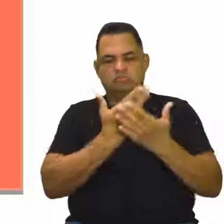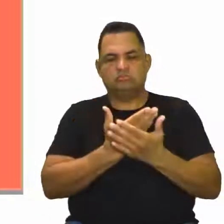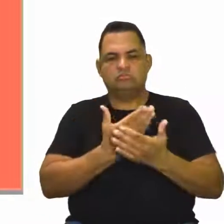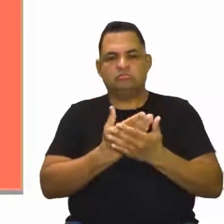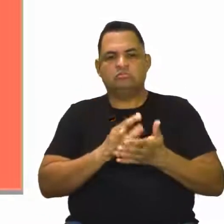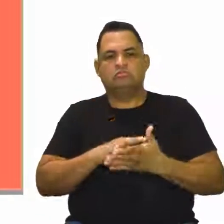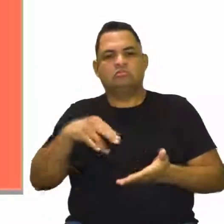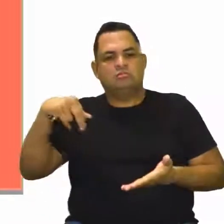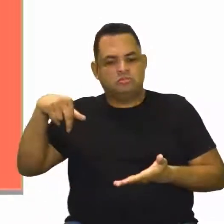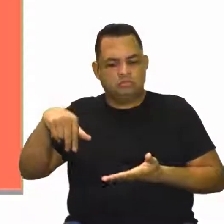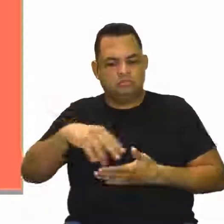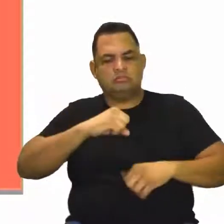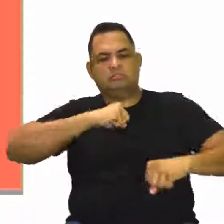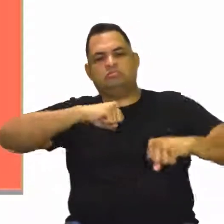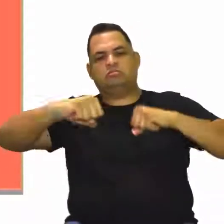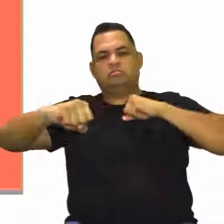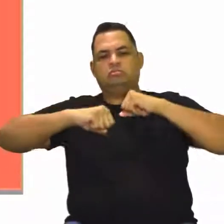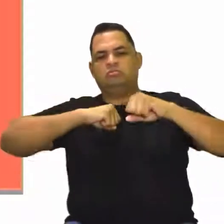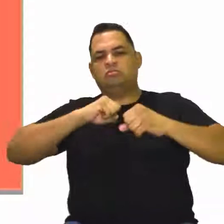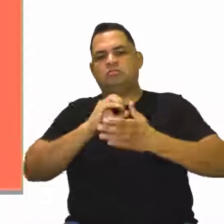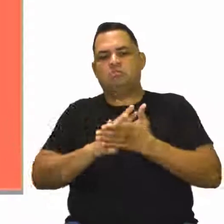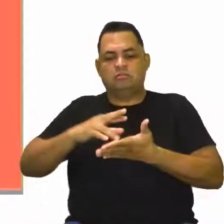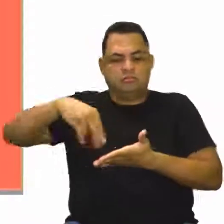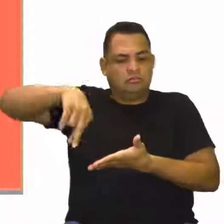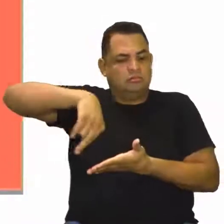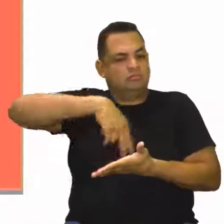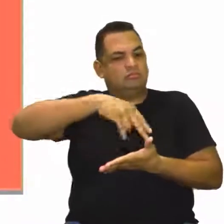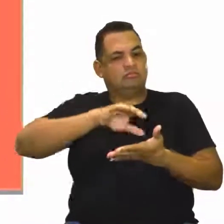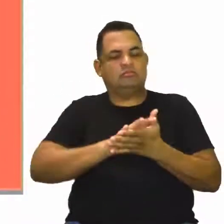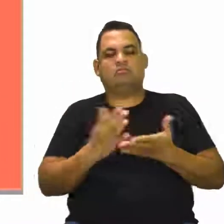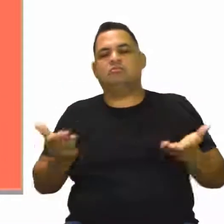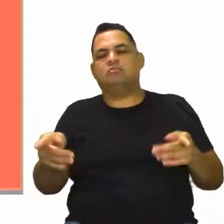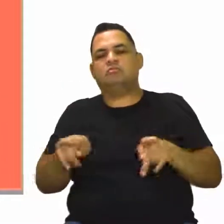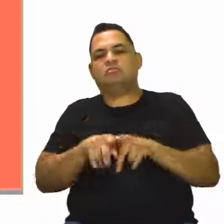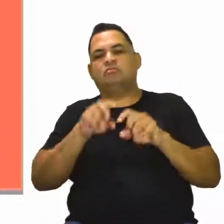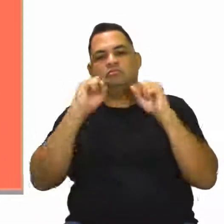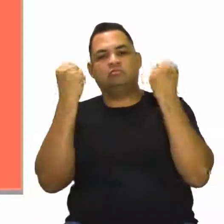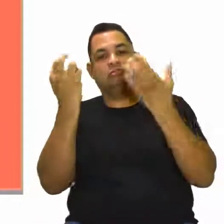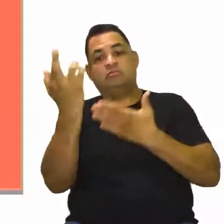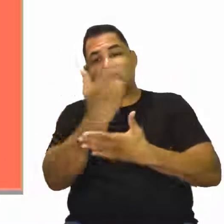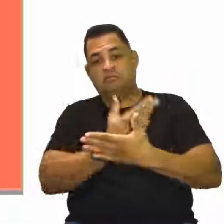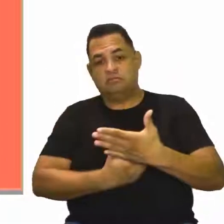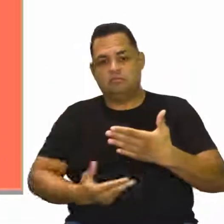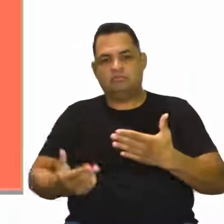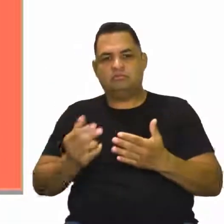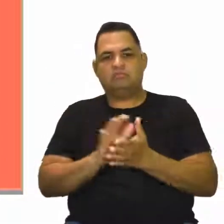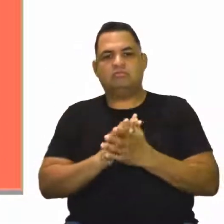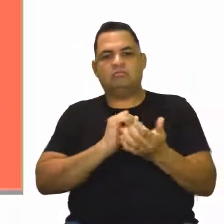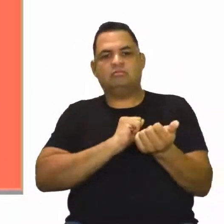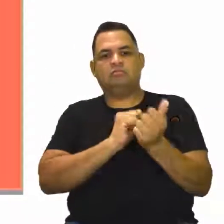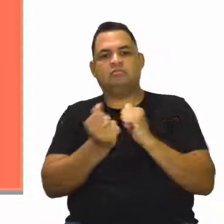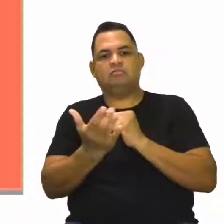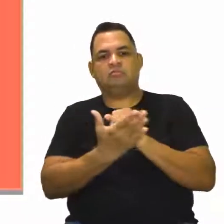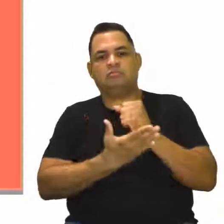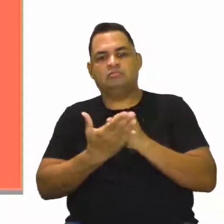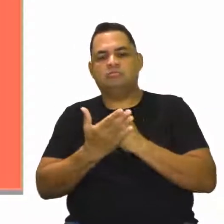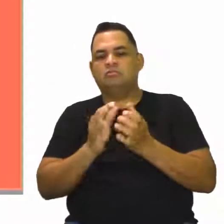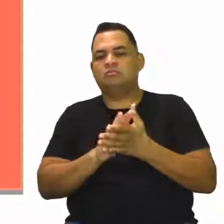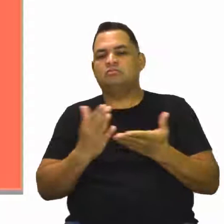é a caminhada, a corrida, a dança, a ginástica e os esportes